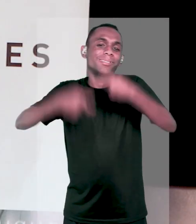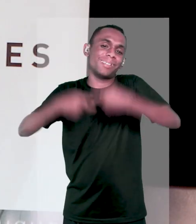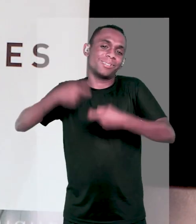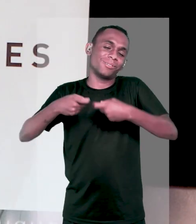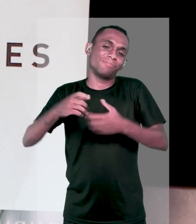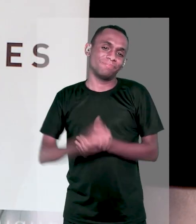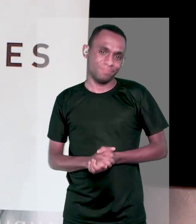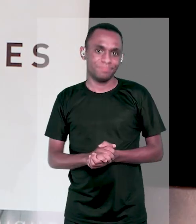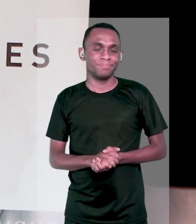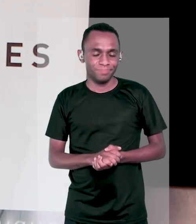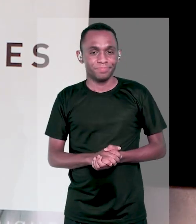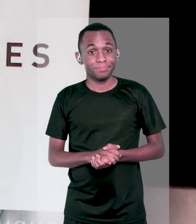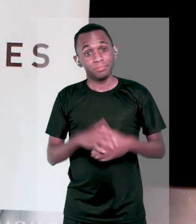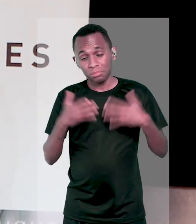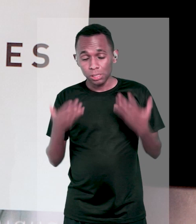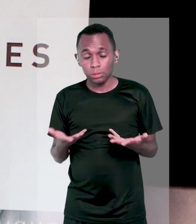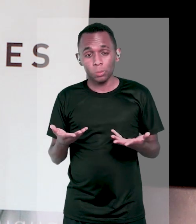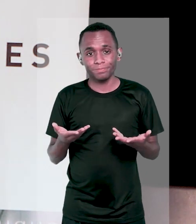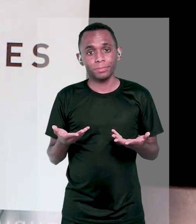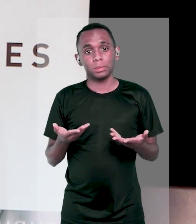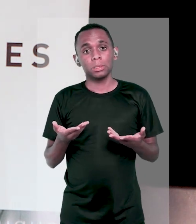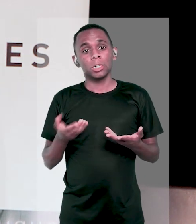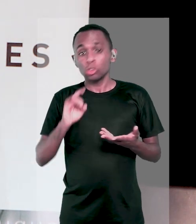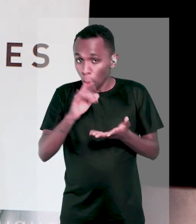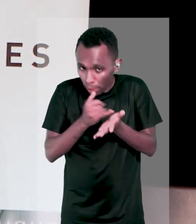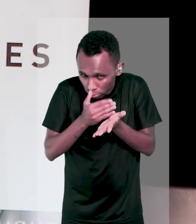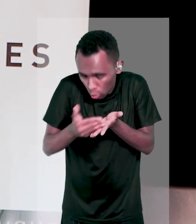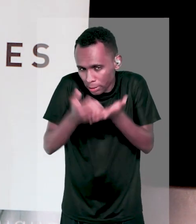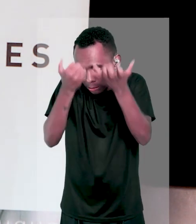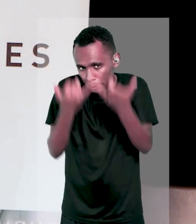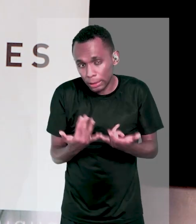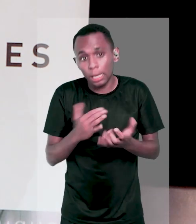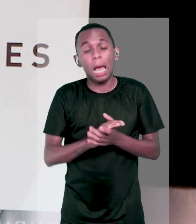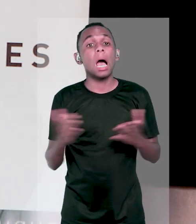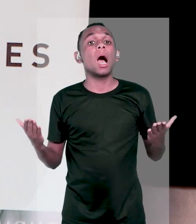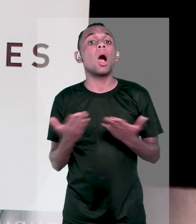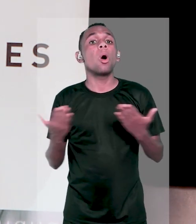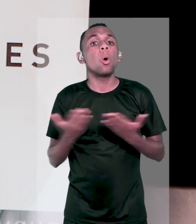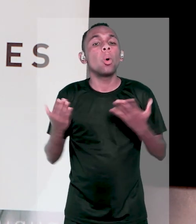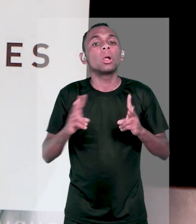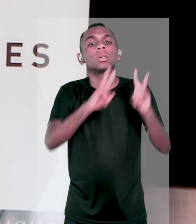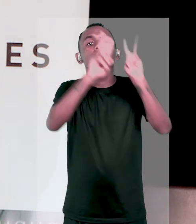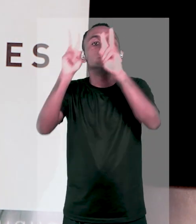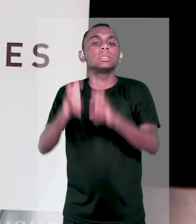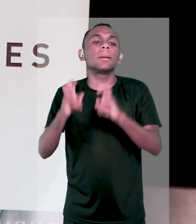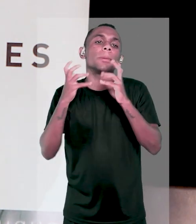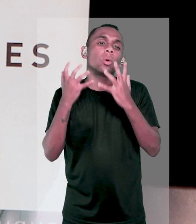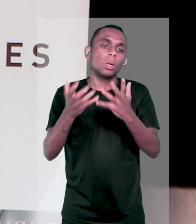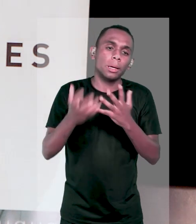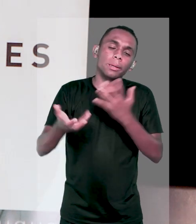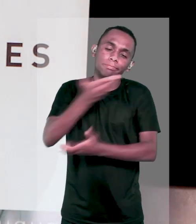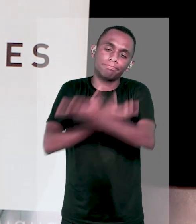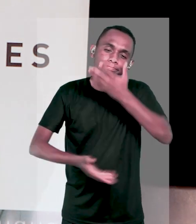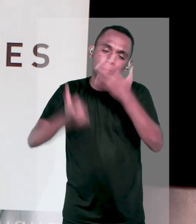a mídia a publicidade e os padrões de beleza tem um papel significativo na formação da nossa